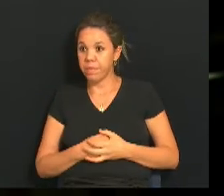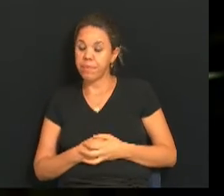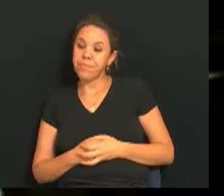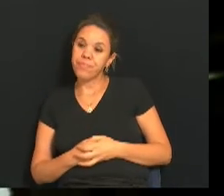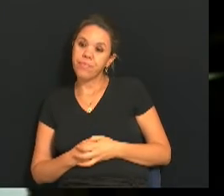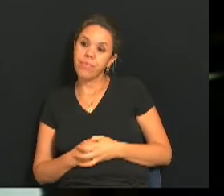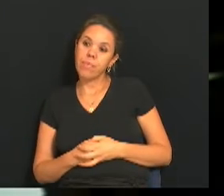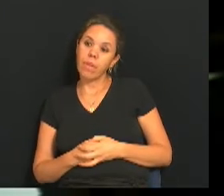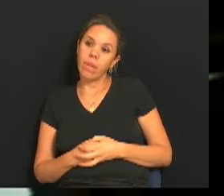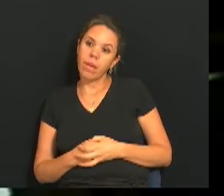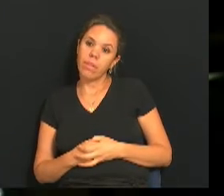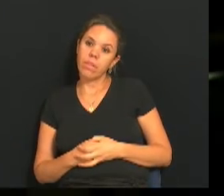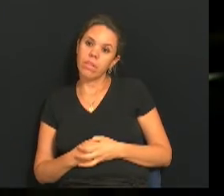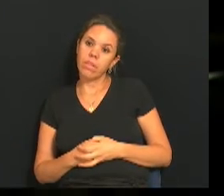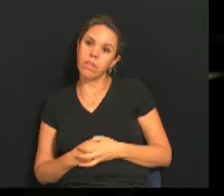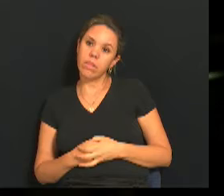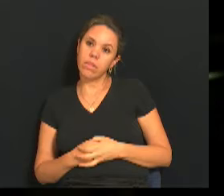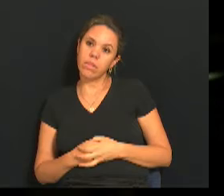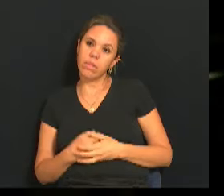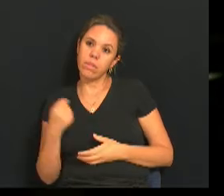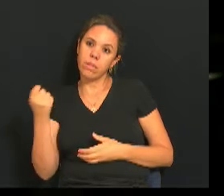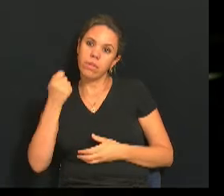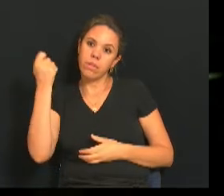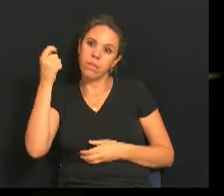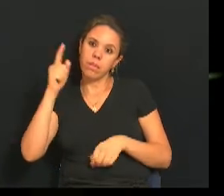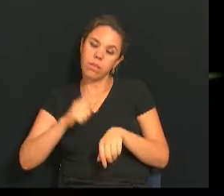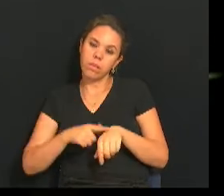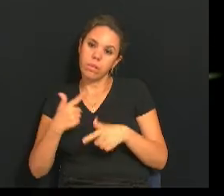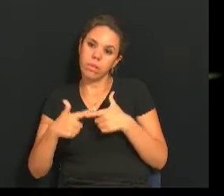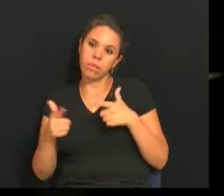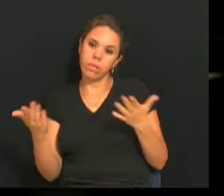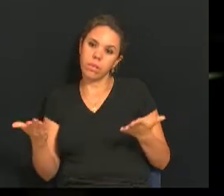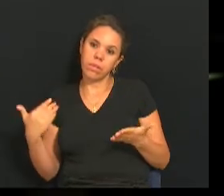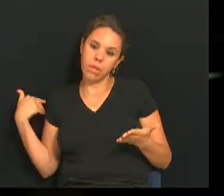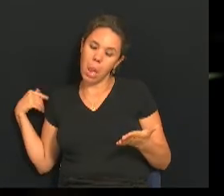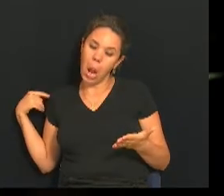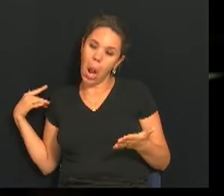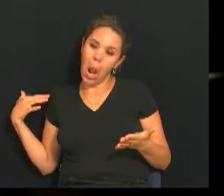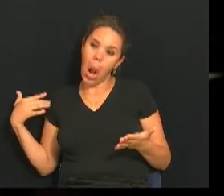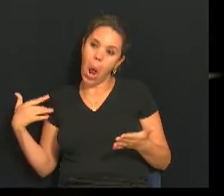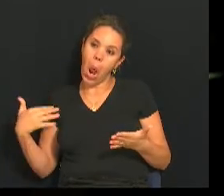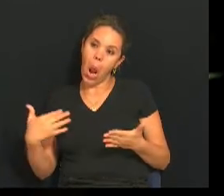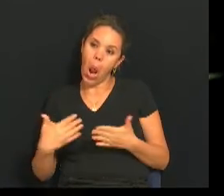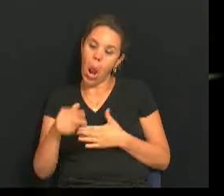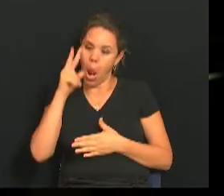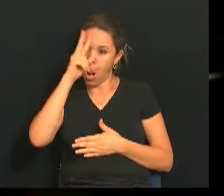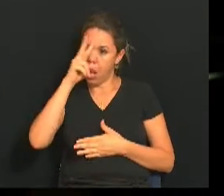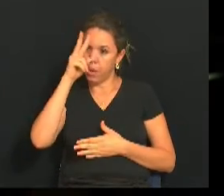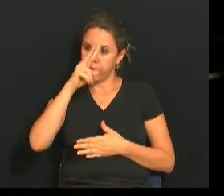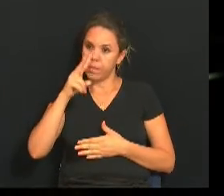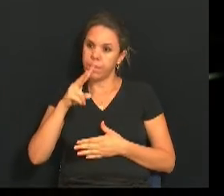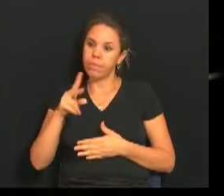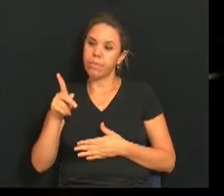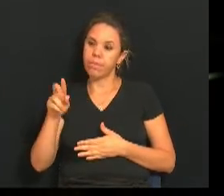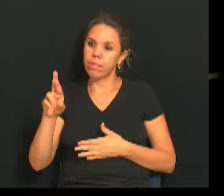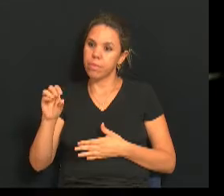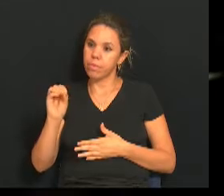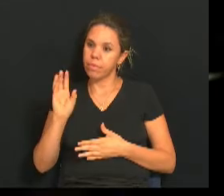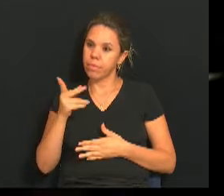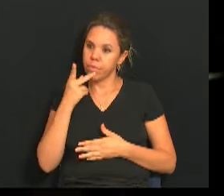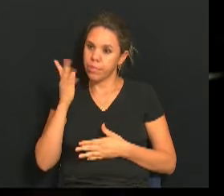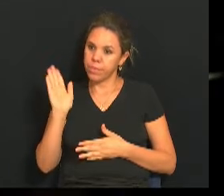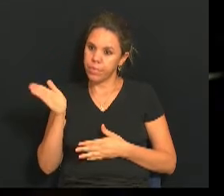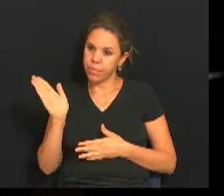Eu queria remeter aqui para a gravidade do nosso momento, mas não é de hoje, né? Eu gostaria de lembrar que, como o Pedro já destacou,